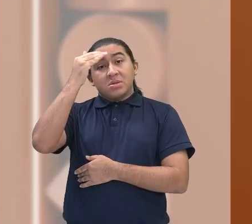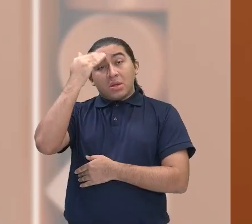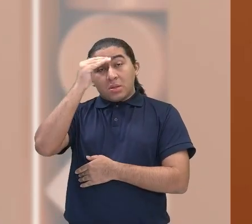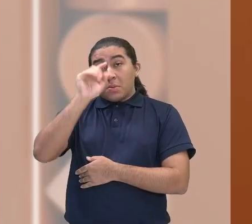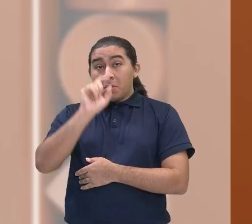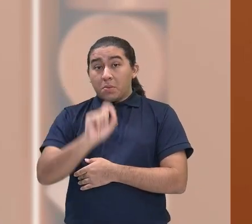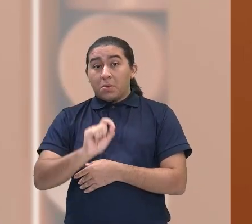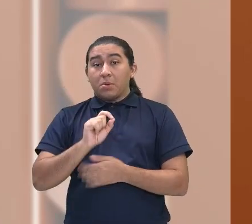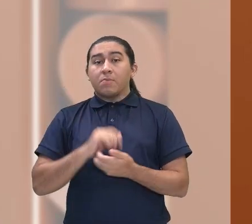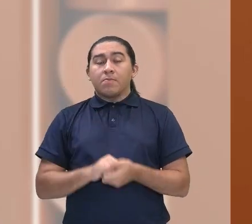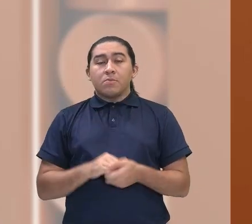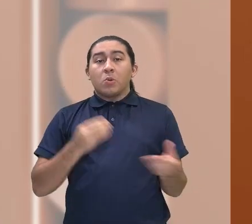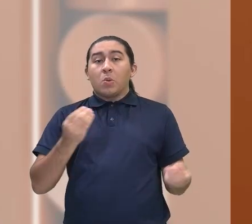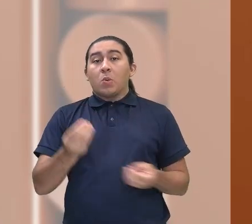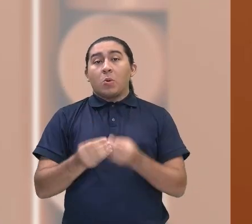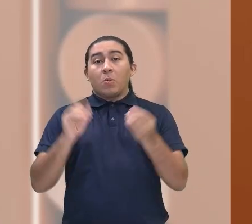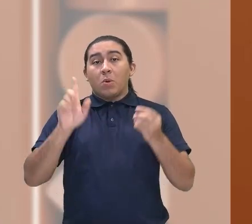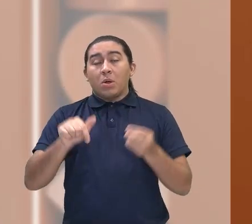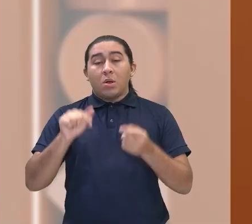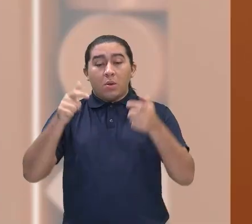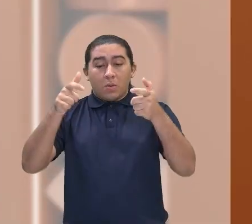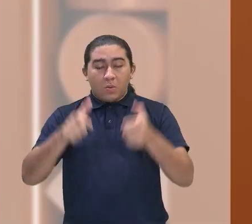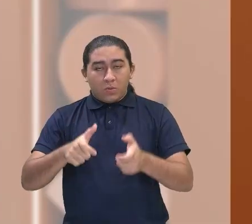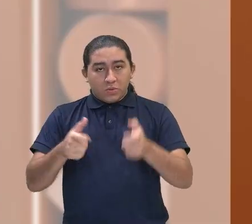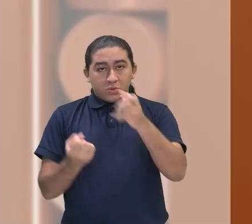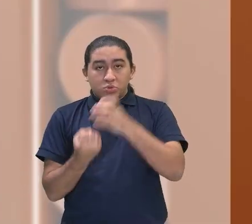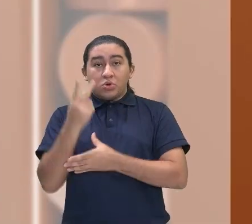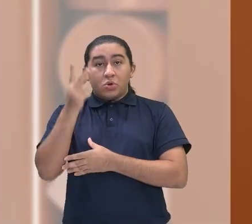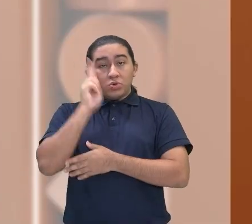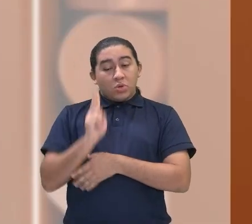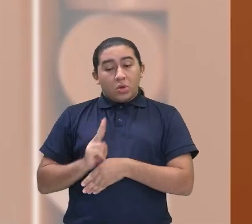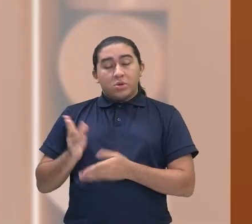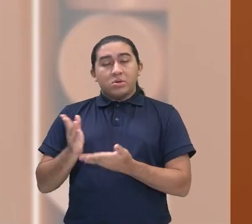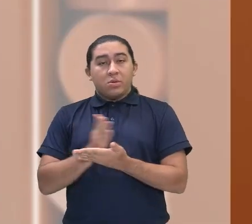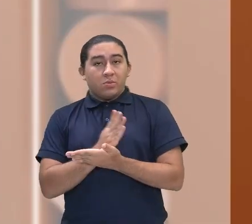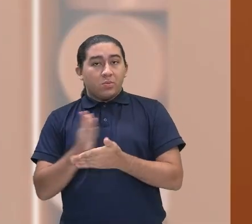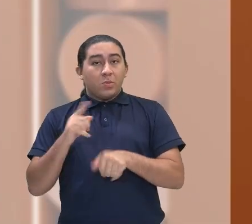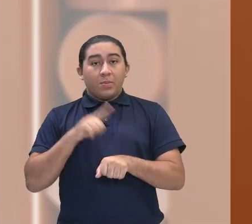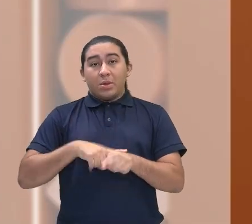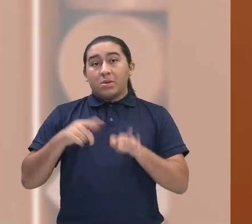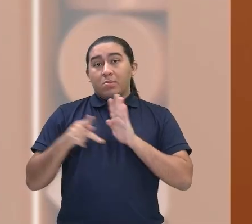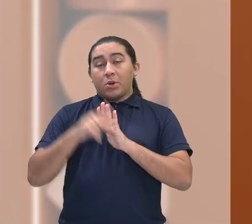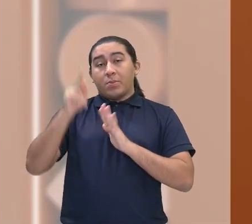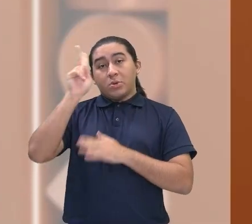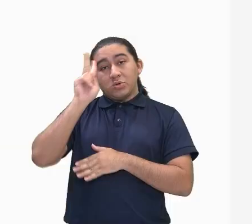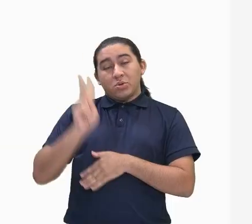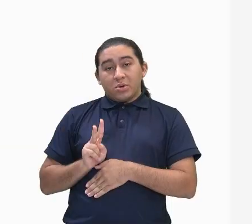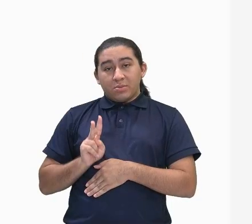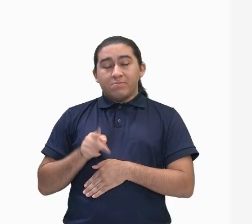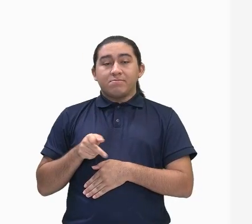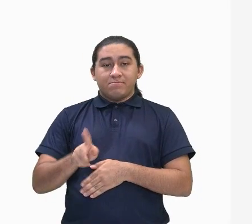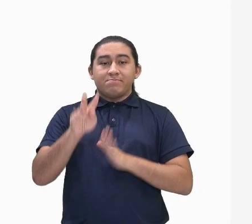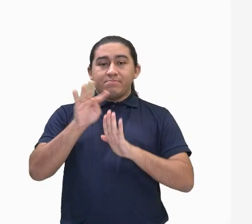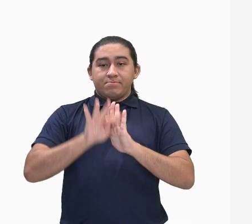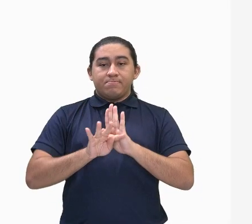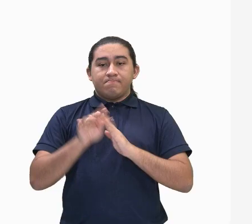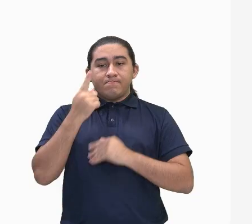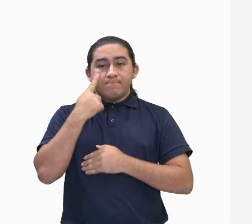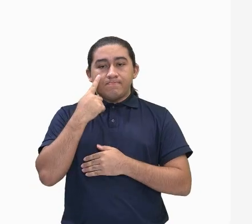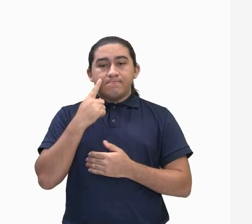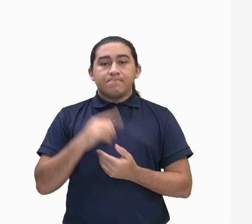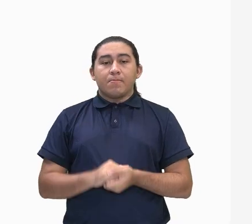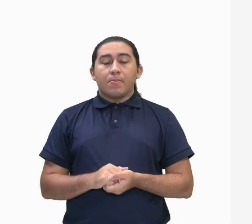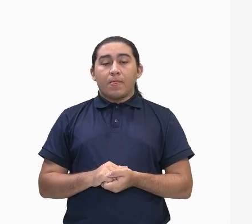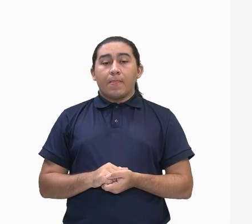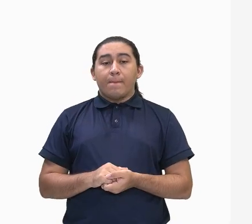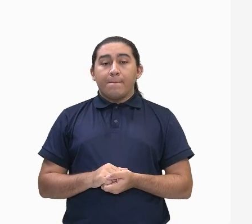justamente as fontes históricas dos determinados momentos da história. Seguimos ao texto. Você